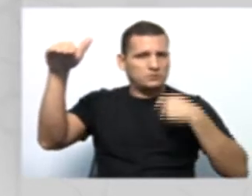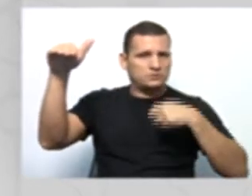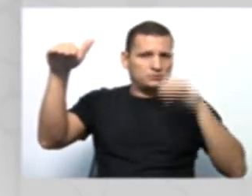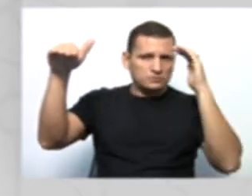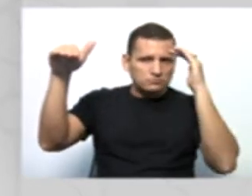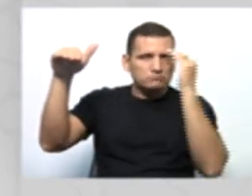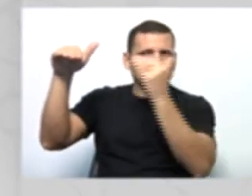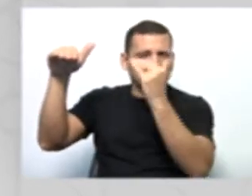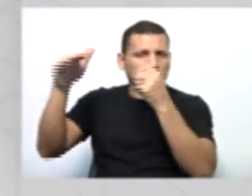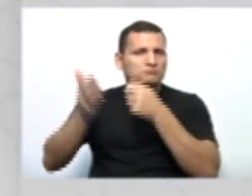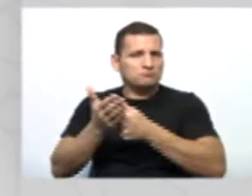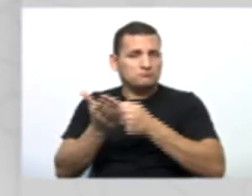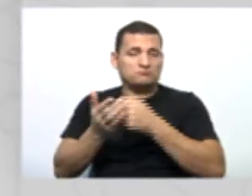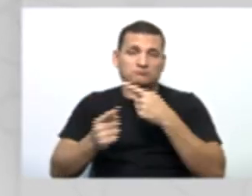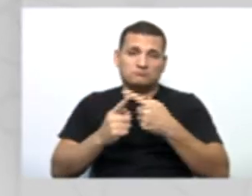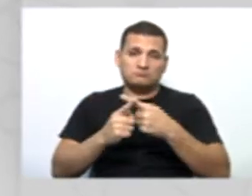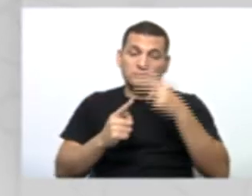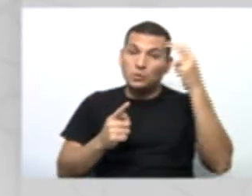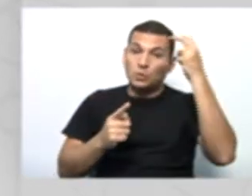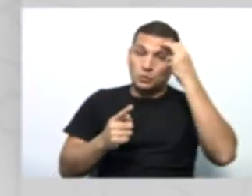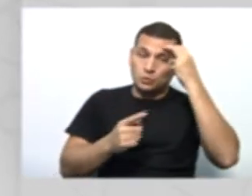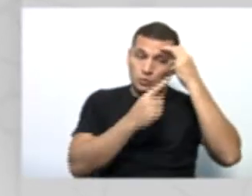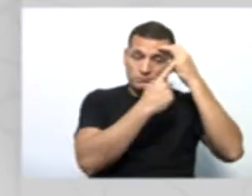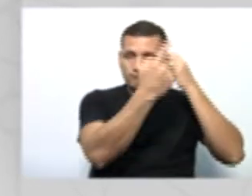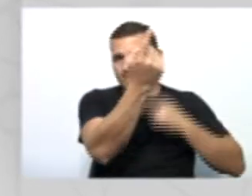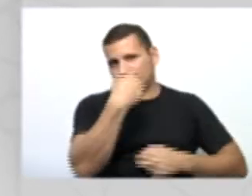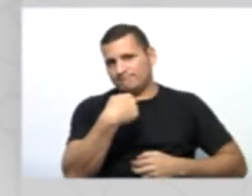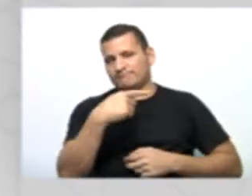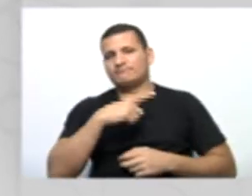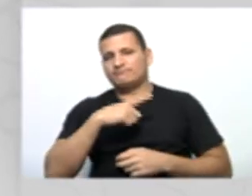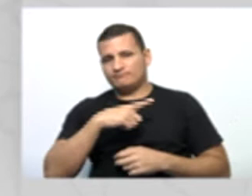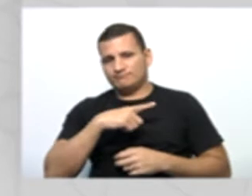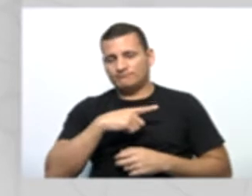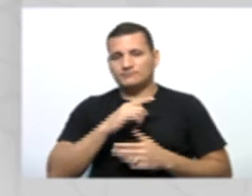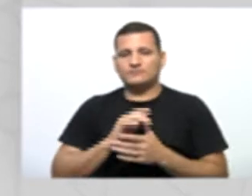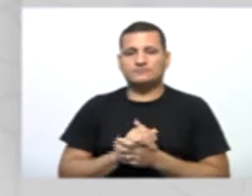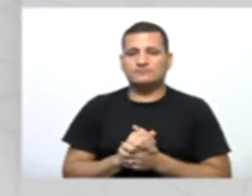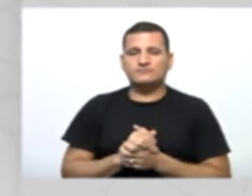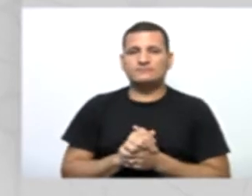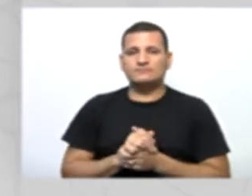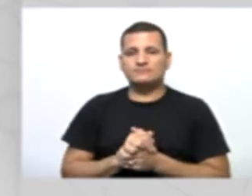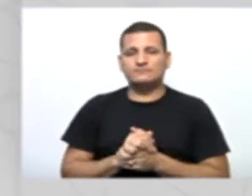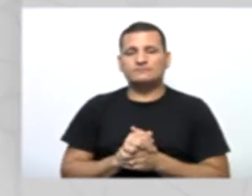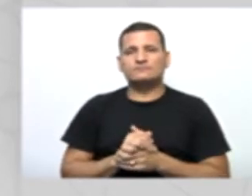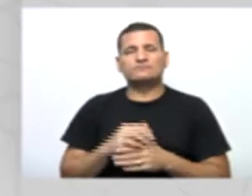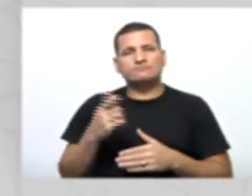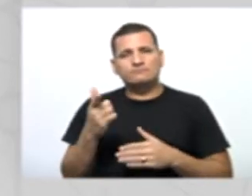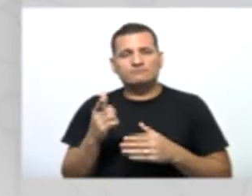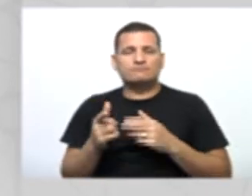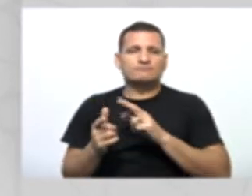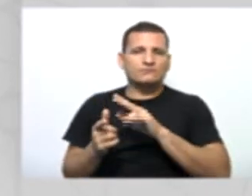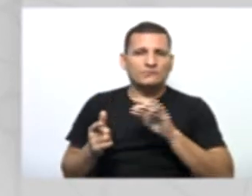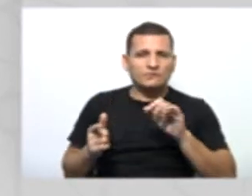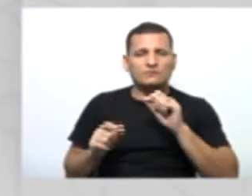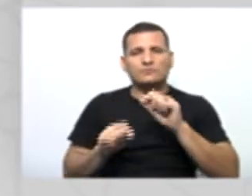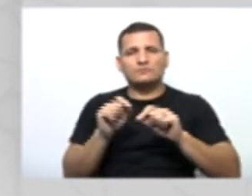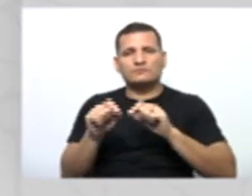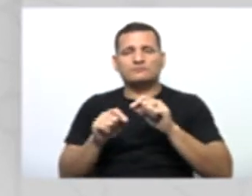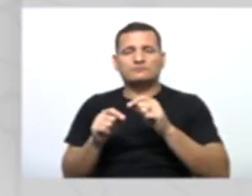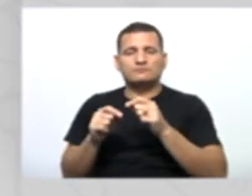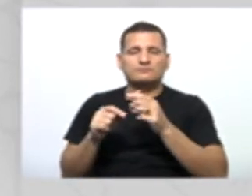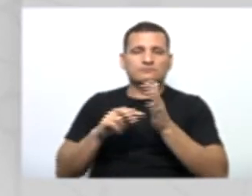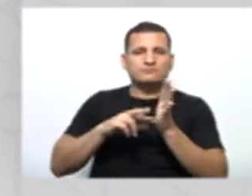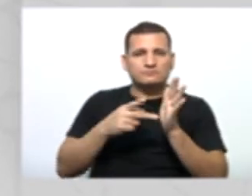cumprir porque a minha cultura determina isso. E assim nós vamos seguindo um pouco do que